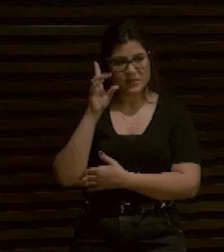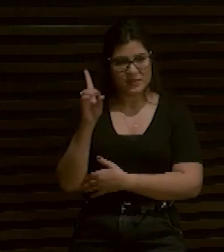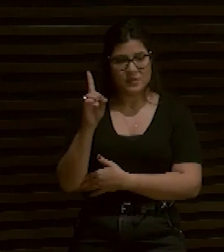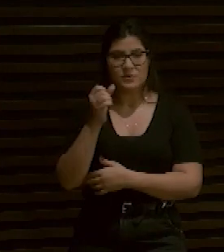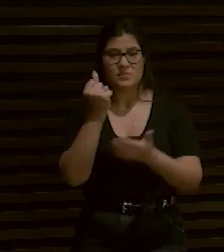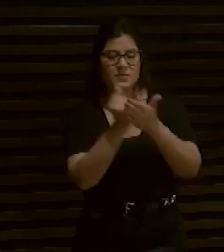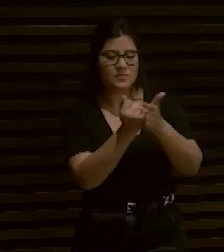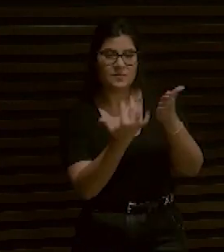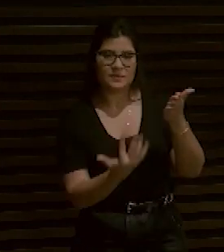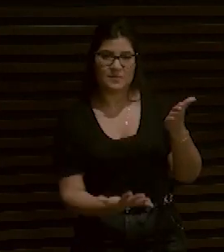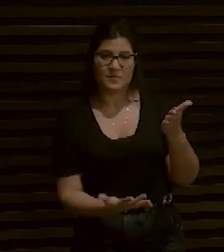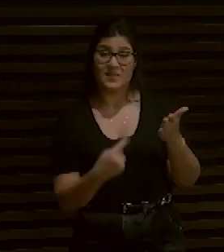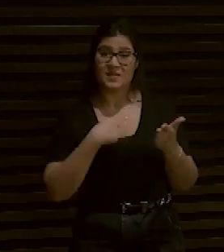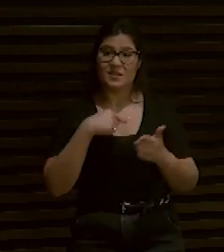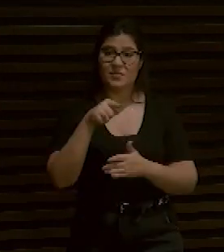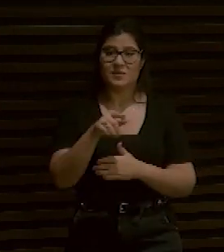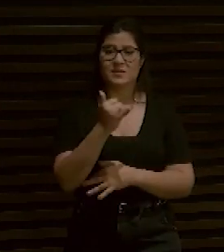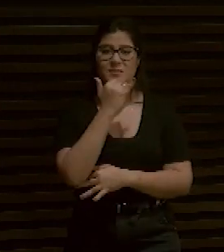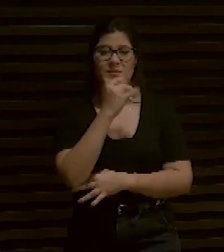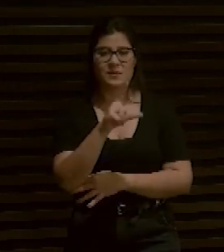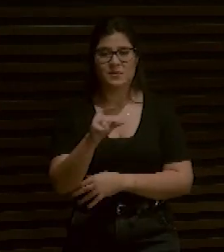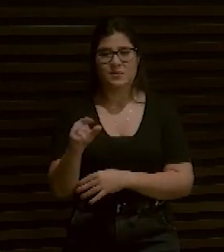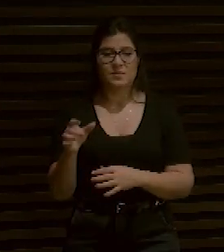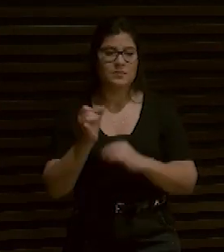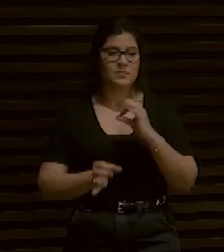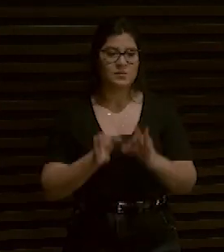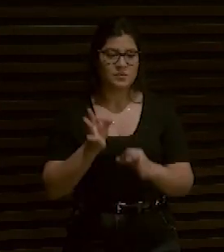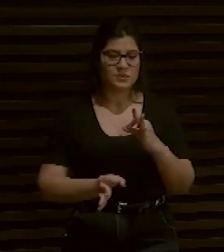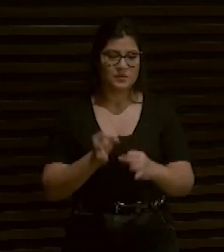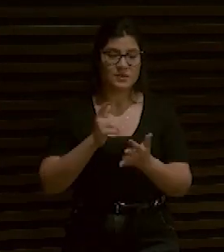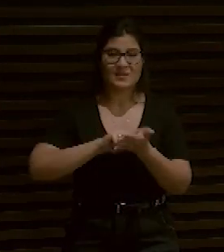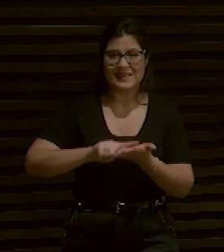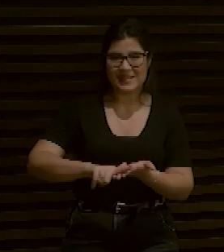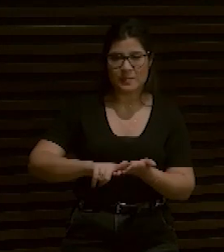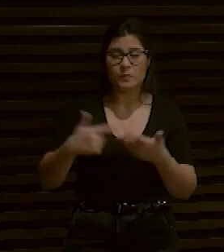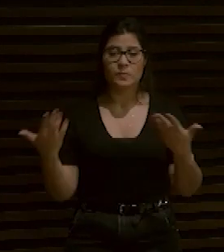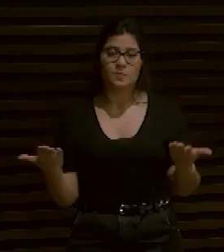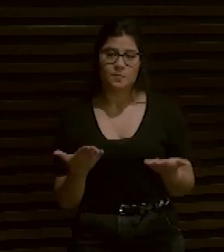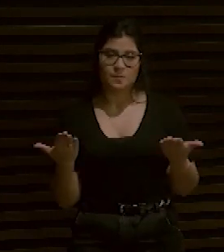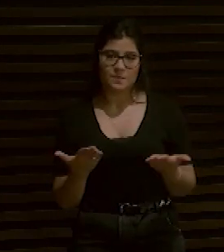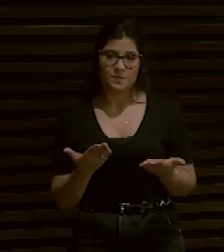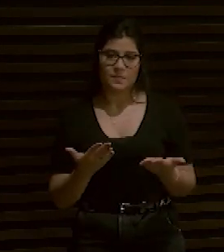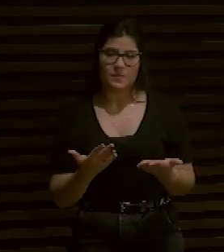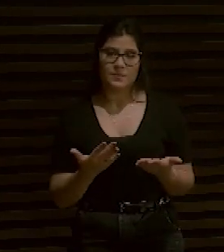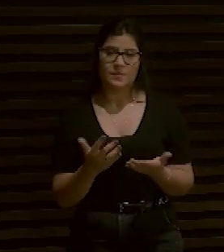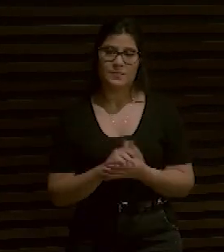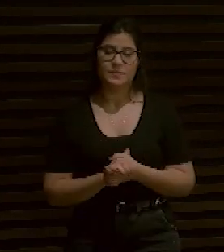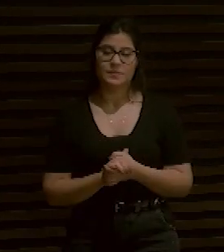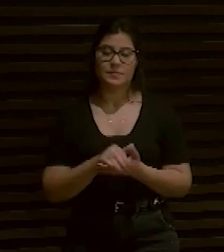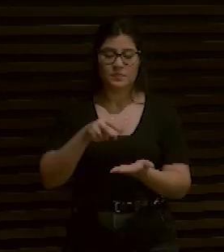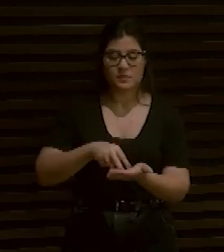que eu e você fôssemos perdoados, justificados. E agora, no domingo, quando Ele ressuscita